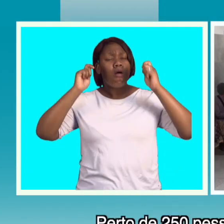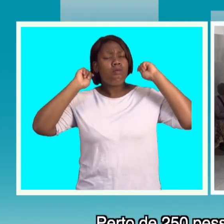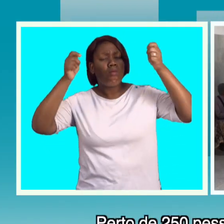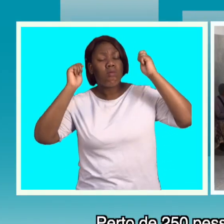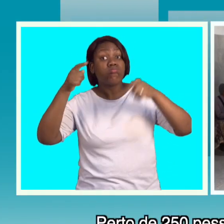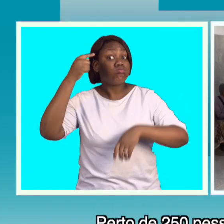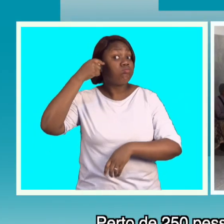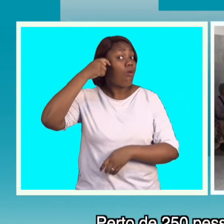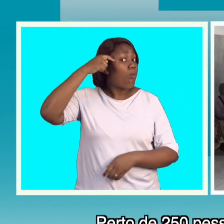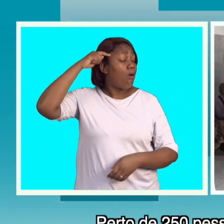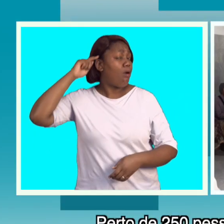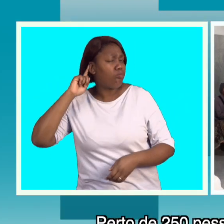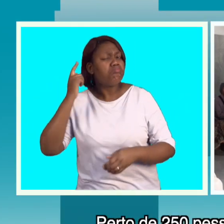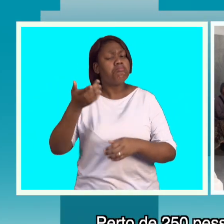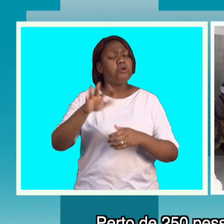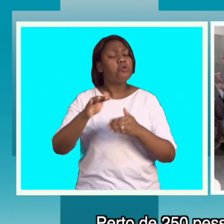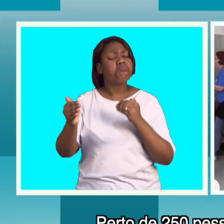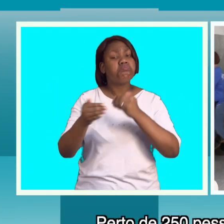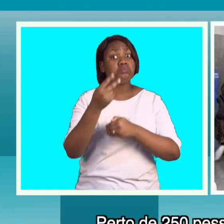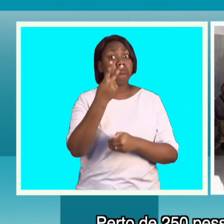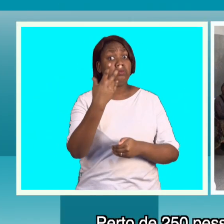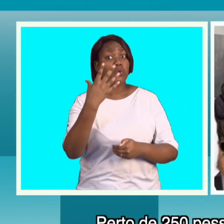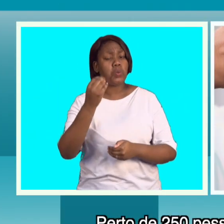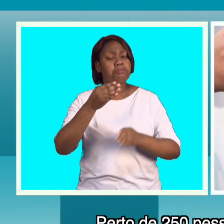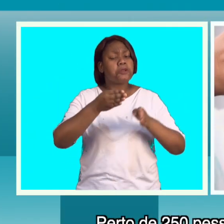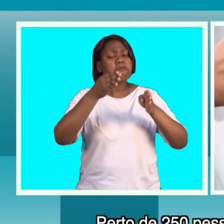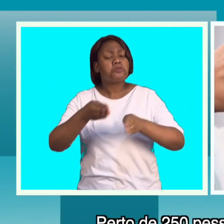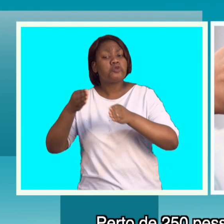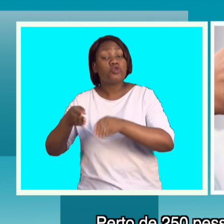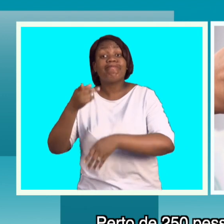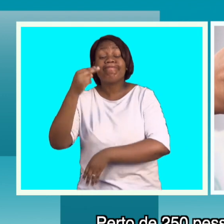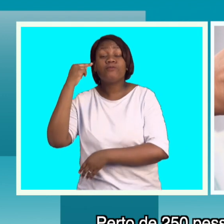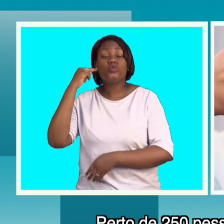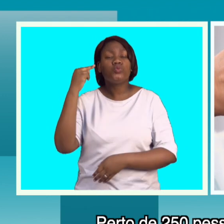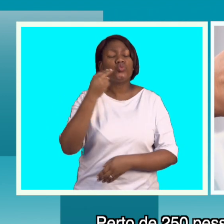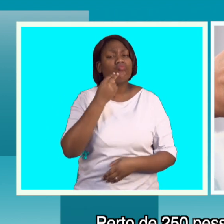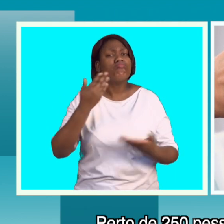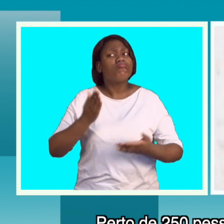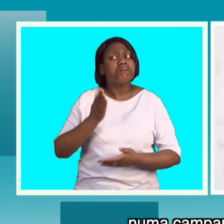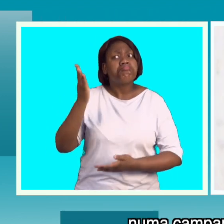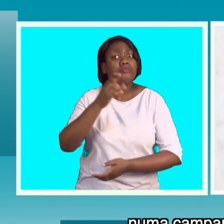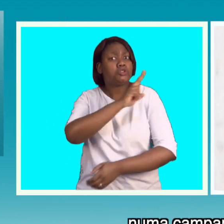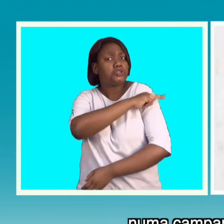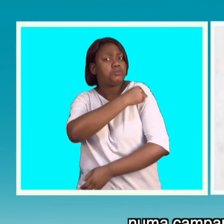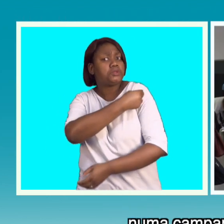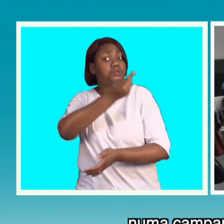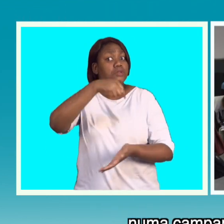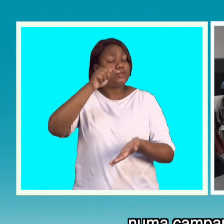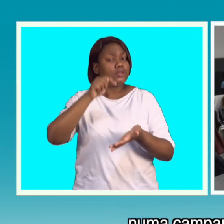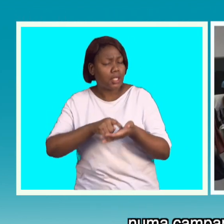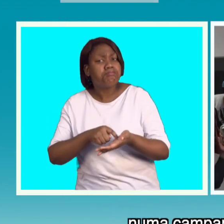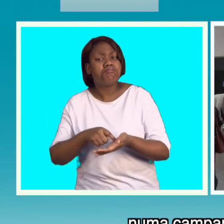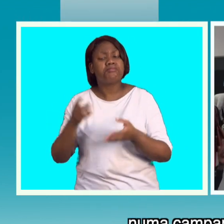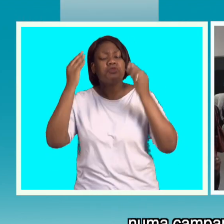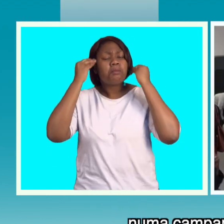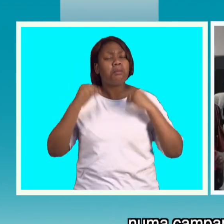Perto de 250 pessoas surdas receberam próteses para reabilitação auditiva, numa campanha